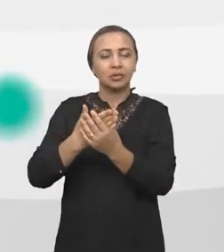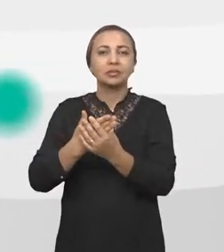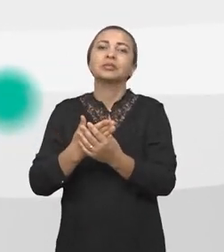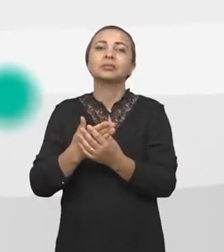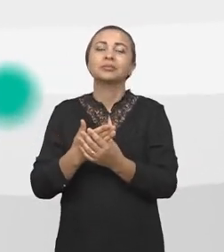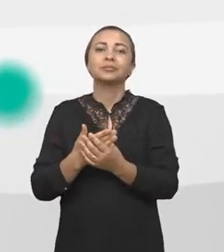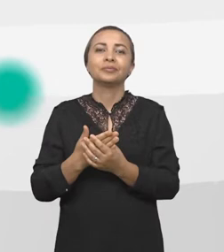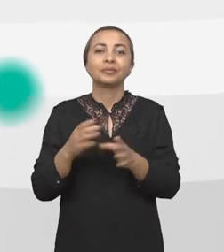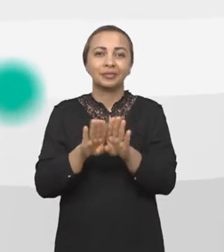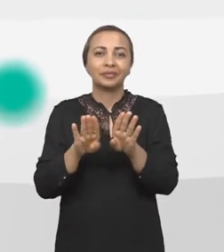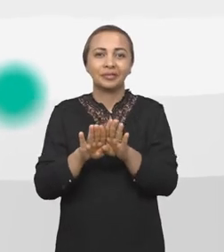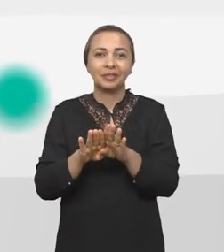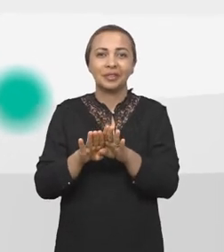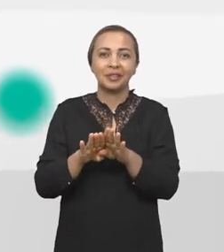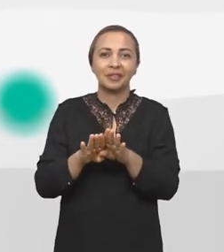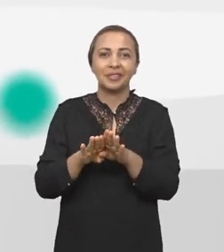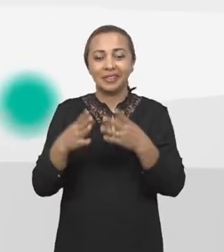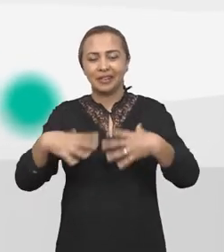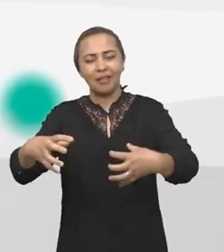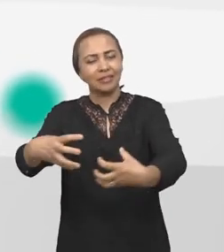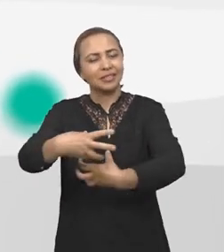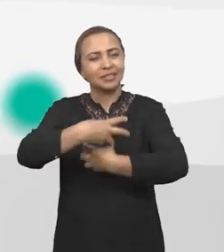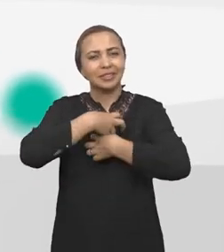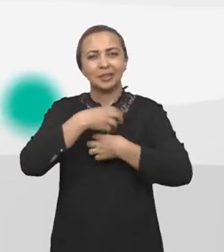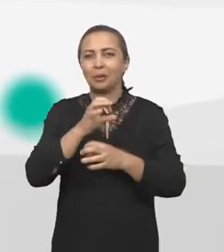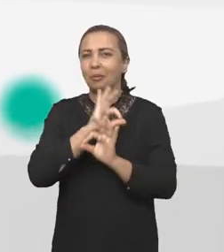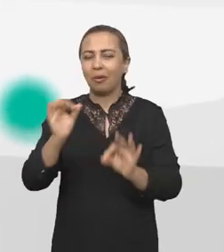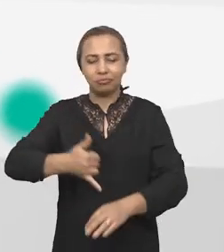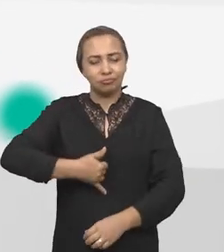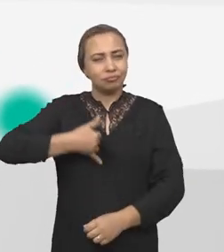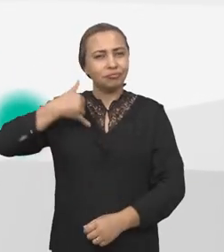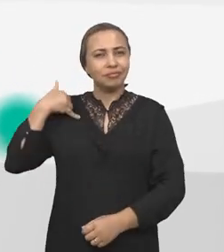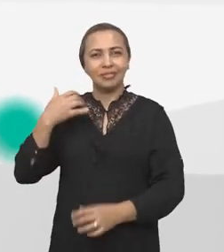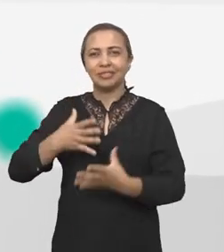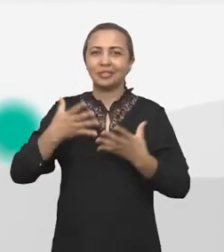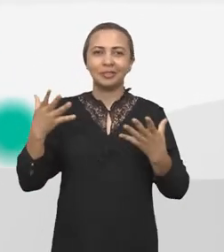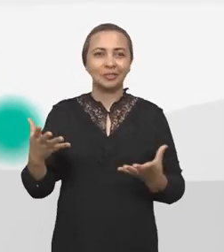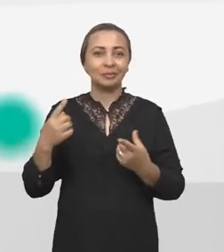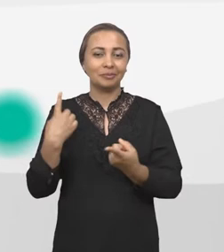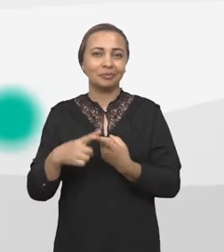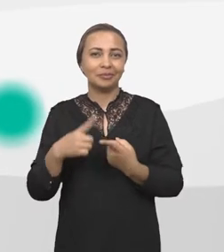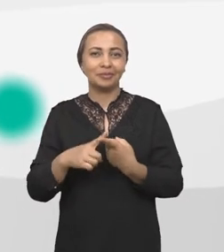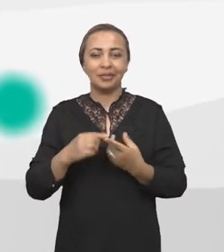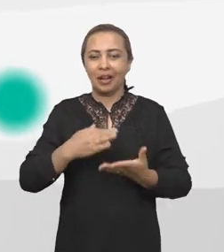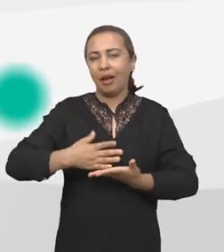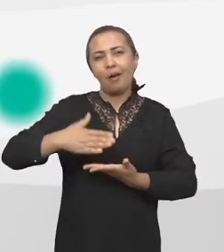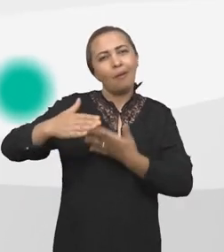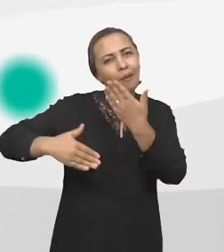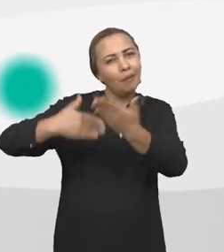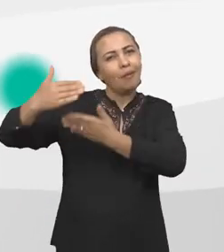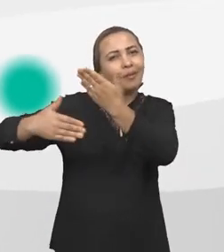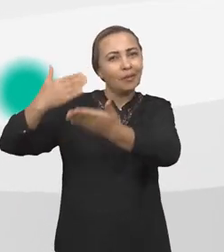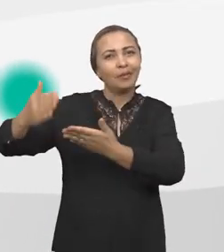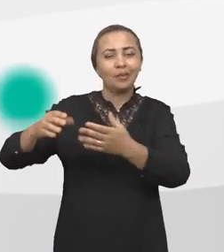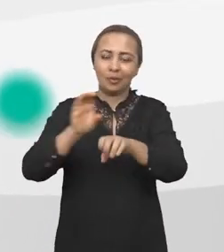assim, e isso me dá uma sensação muito boa, me dá um orgulho muito grande, porque ao longo do curso eu desenvolvi